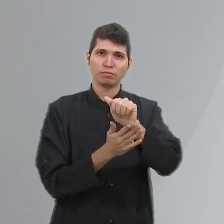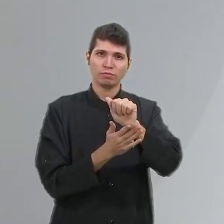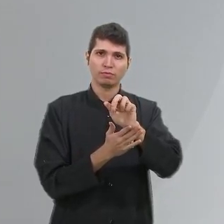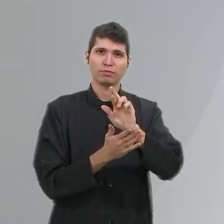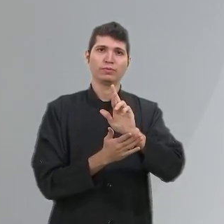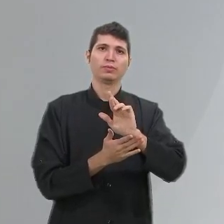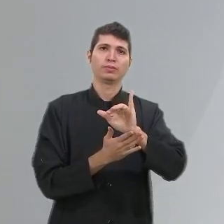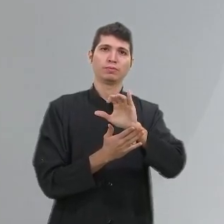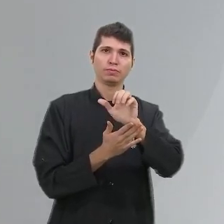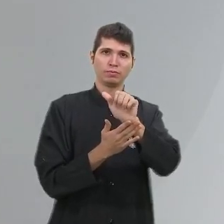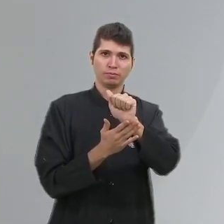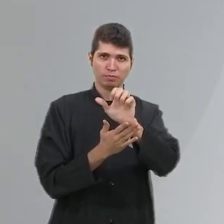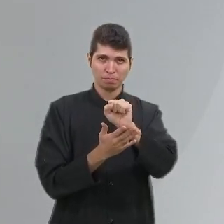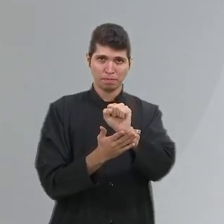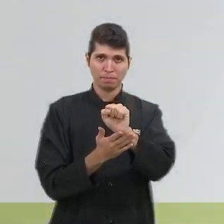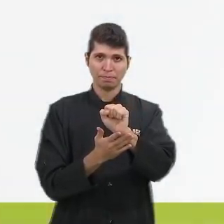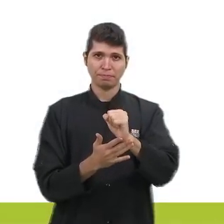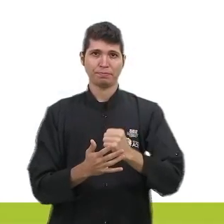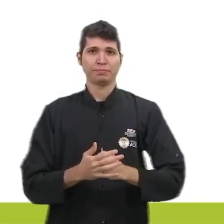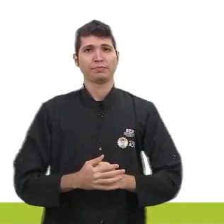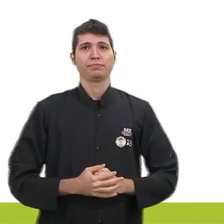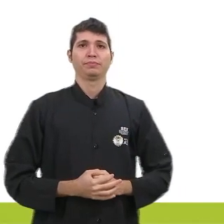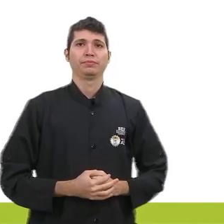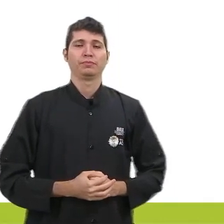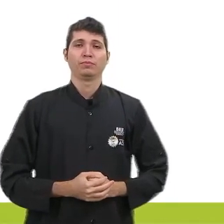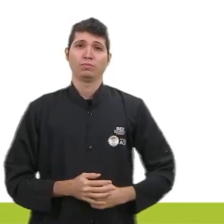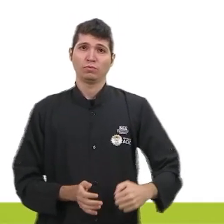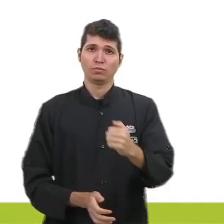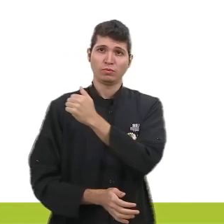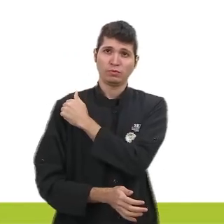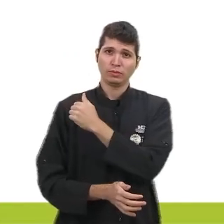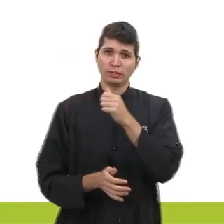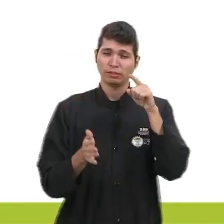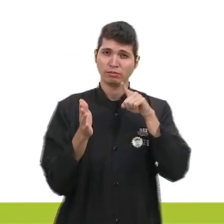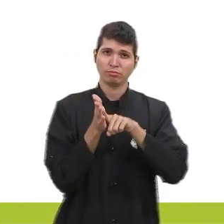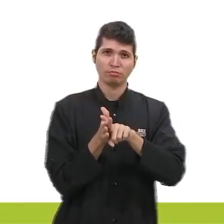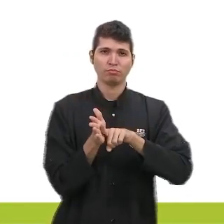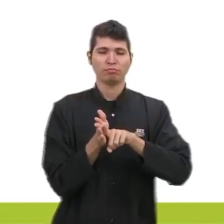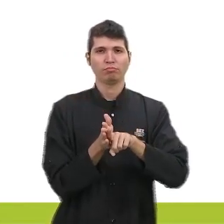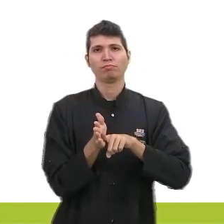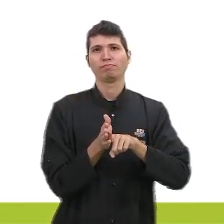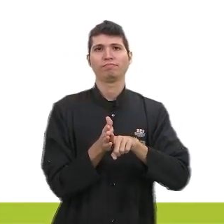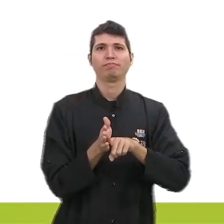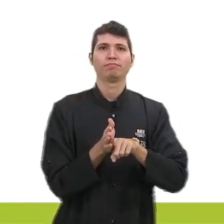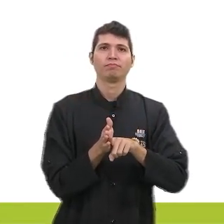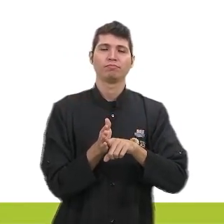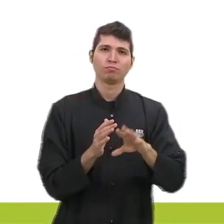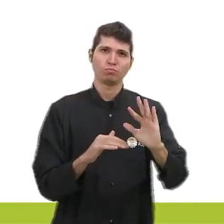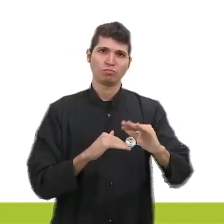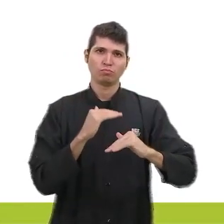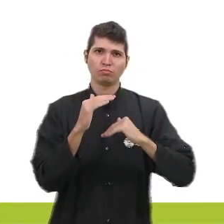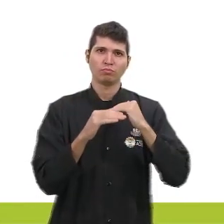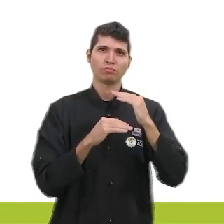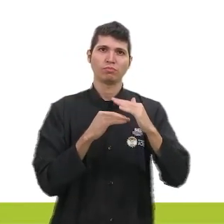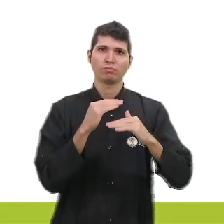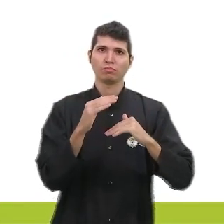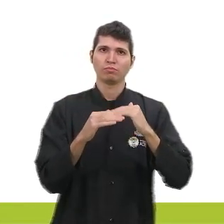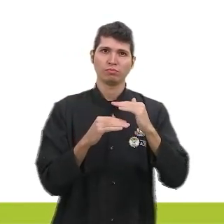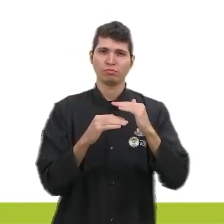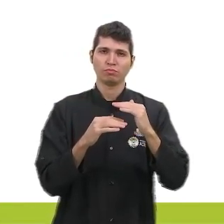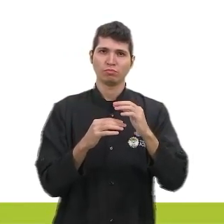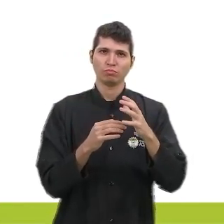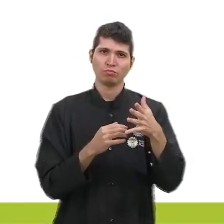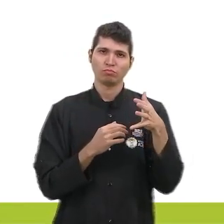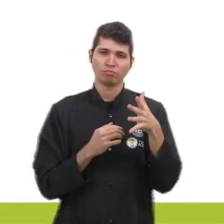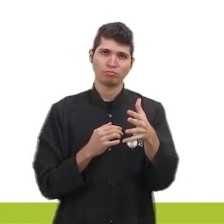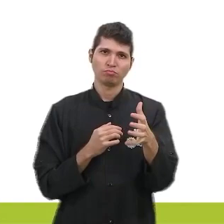Enem, tá bom? Vamos lá. Um estudante está pesquisando o desenvolvimento de certo tipo de